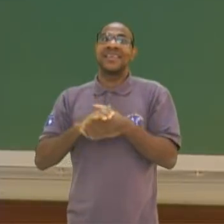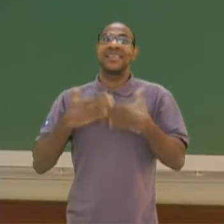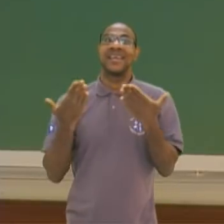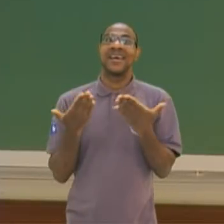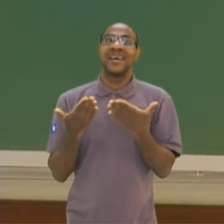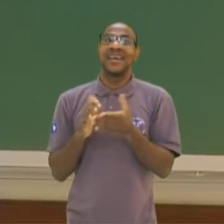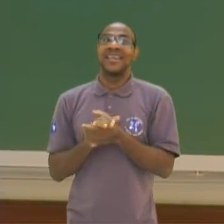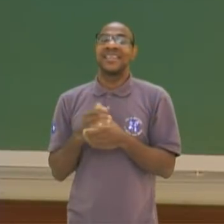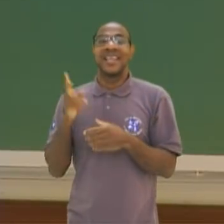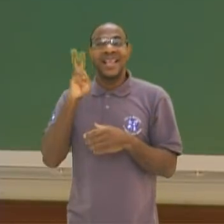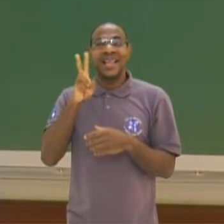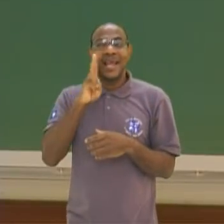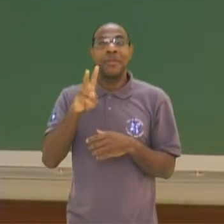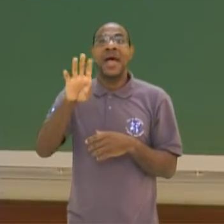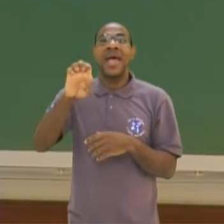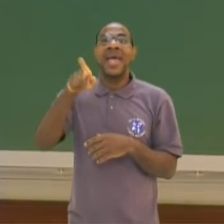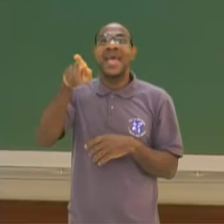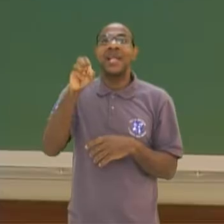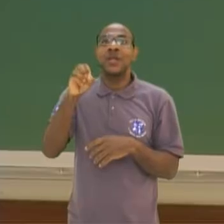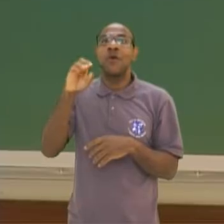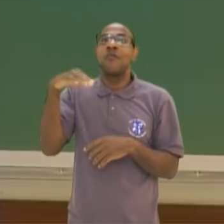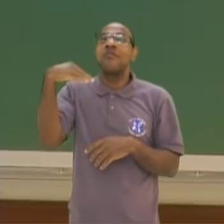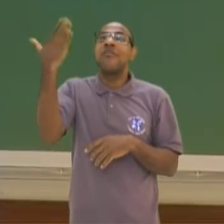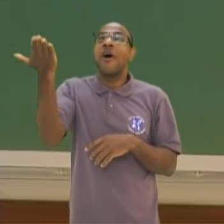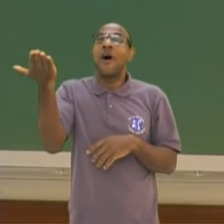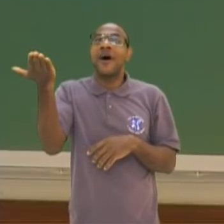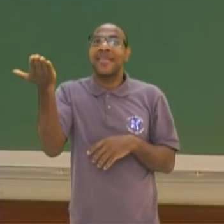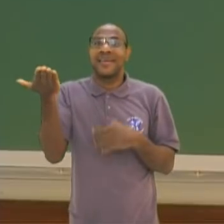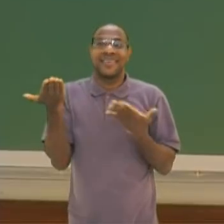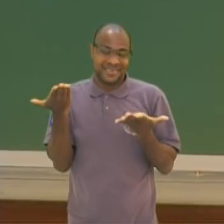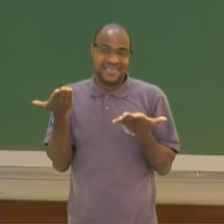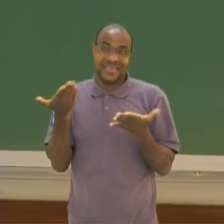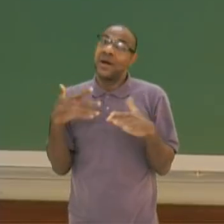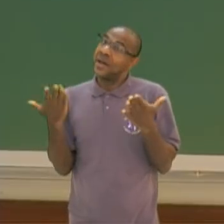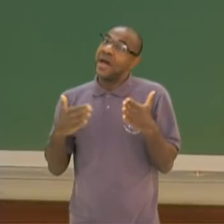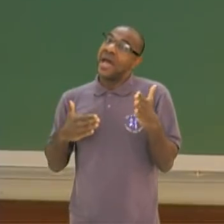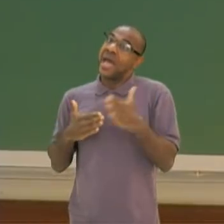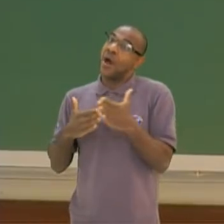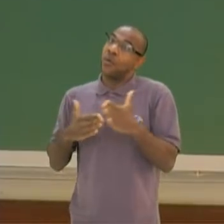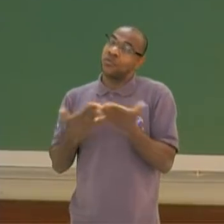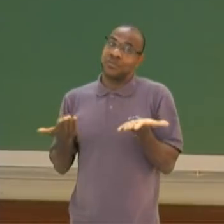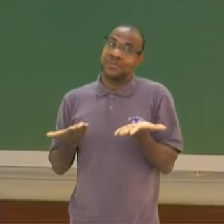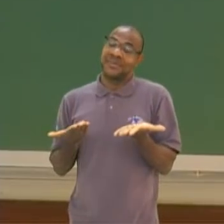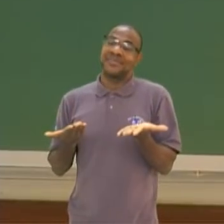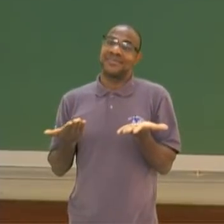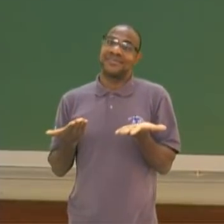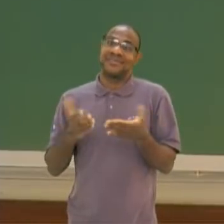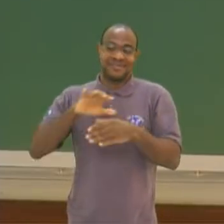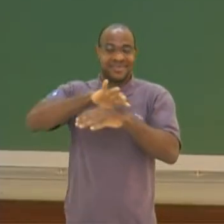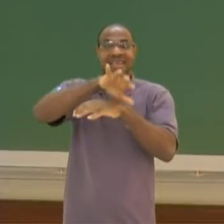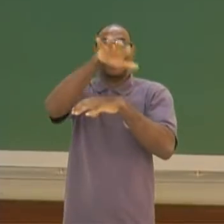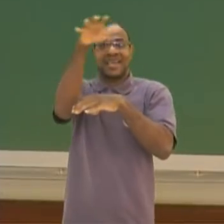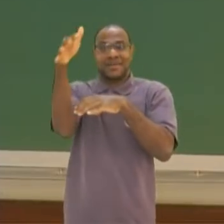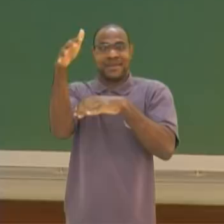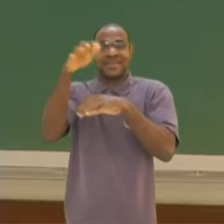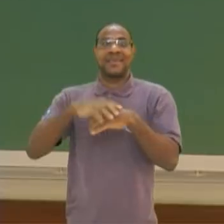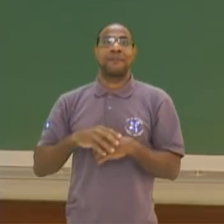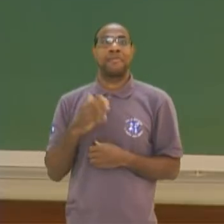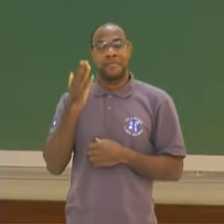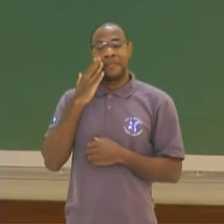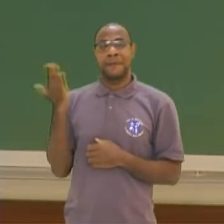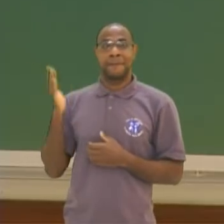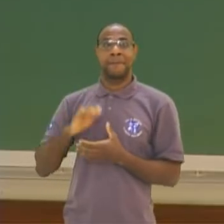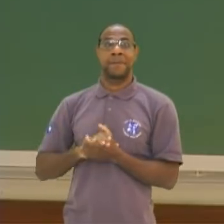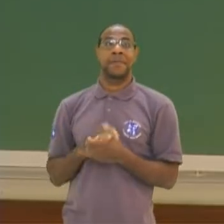Exo, fora. Então é a última camada, exosfera. Vamos pegar o caderno? Vamos